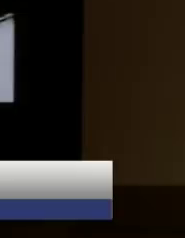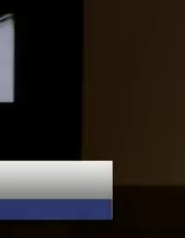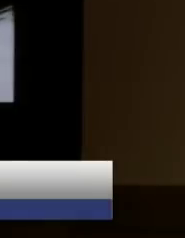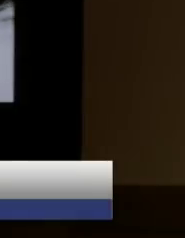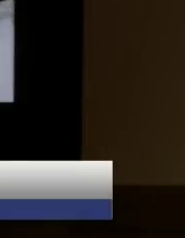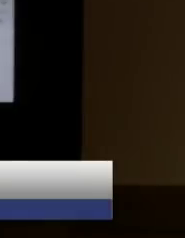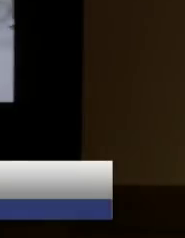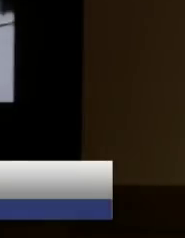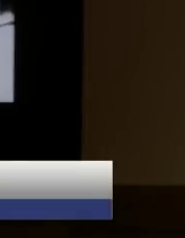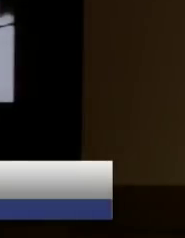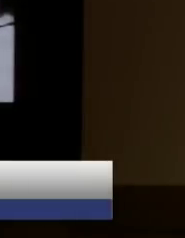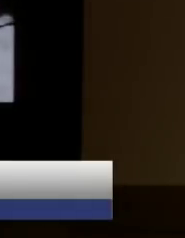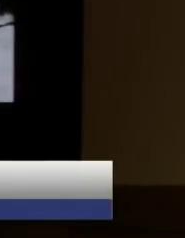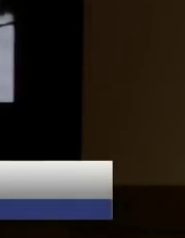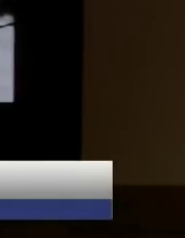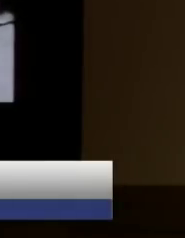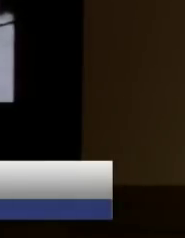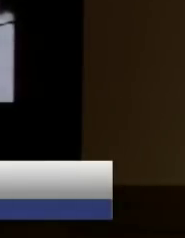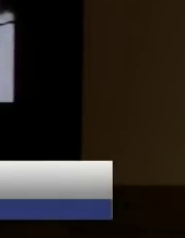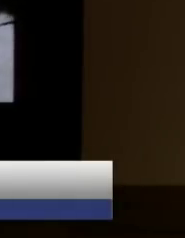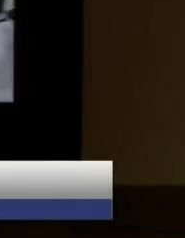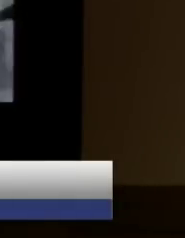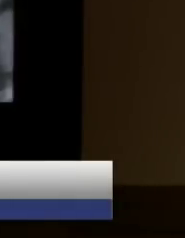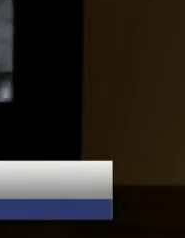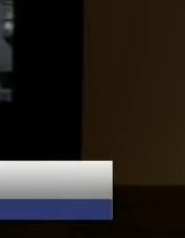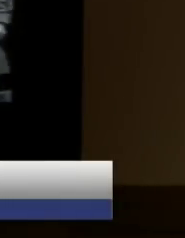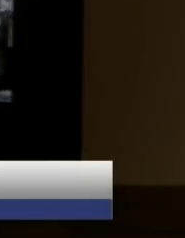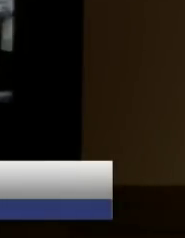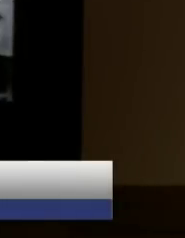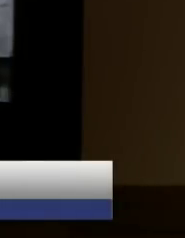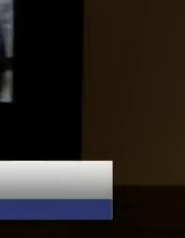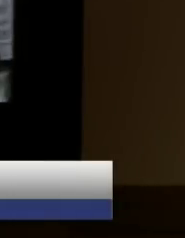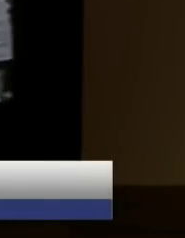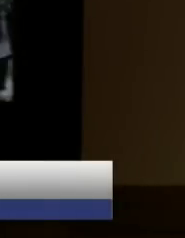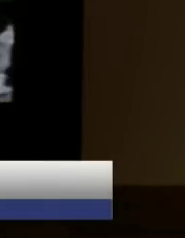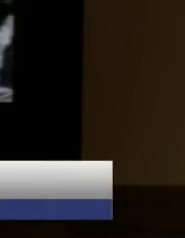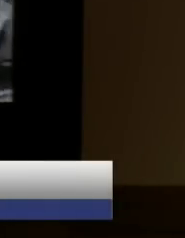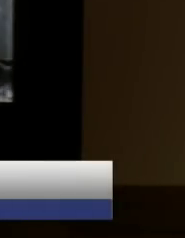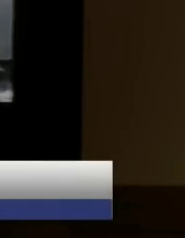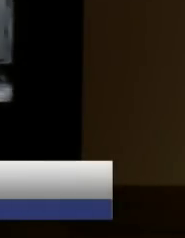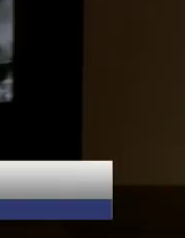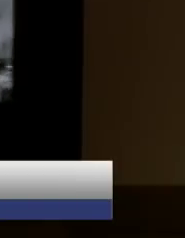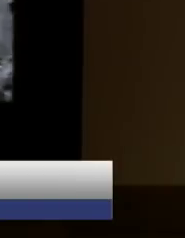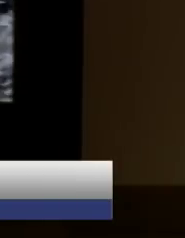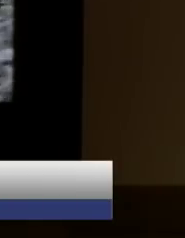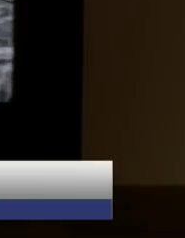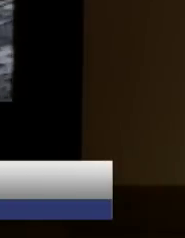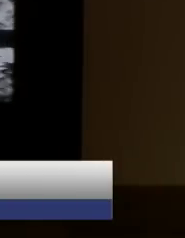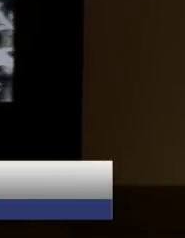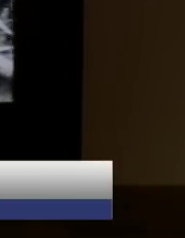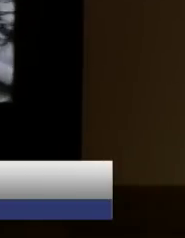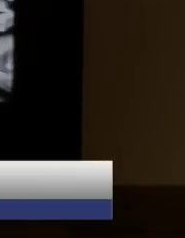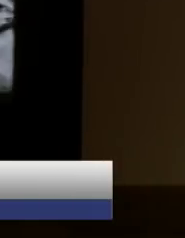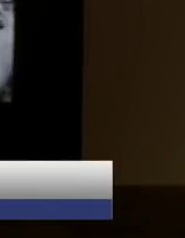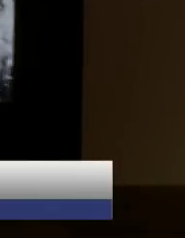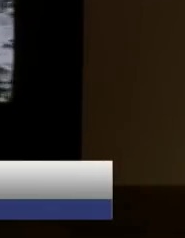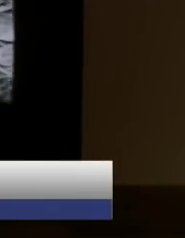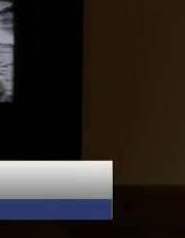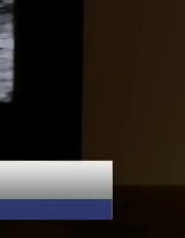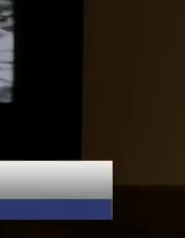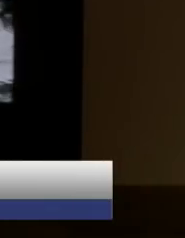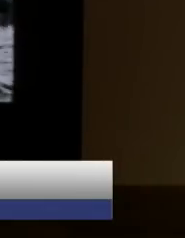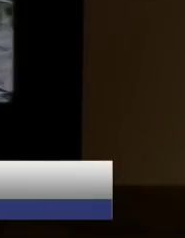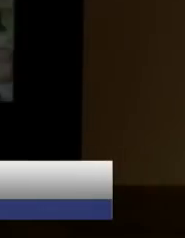violentos de aviação. Além de blindados, que nós chamamos de tanques de guerra, além das fuzilarias,